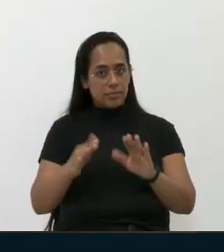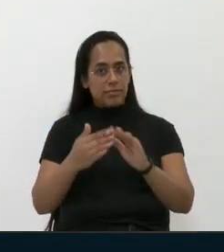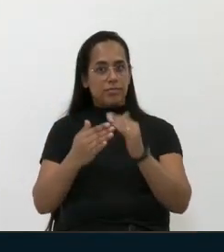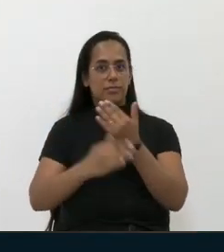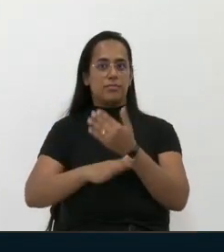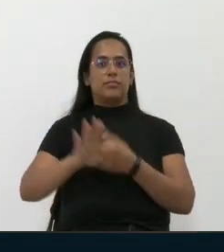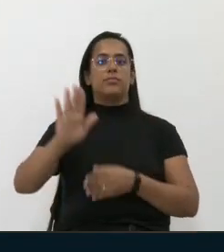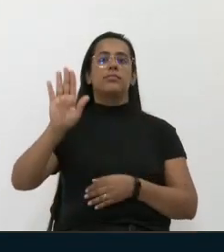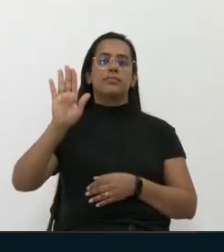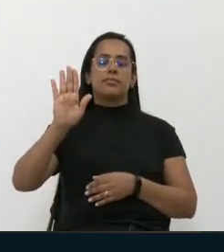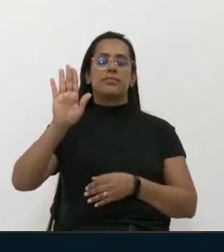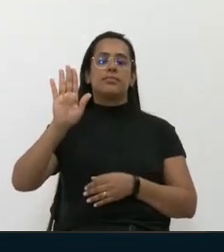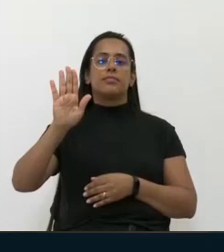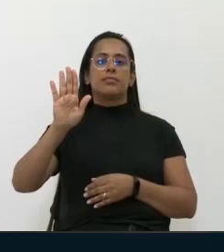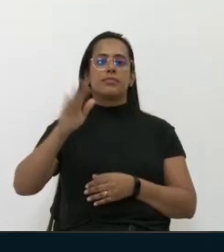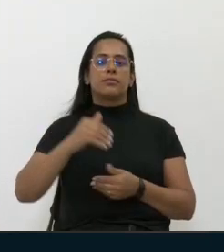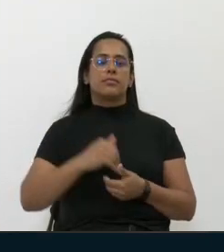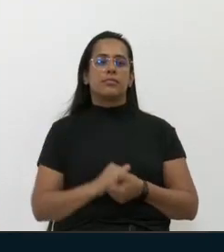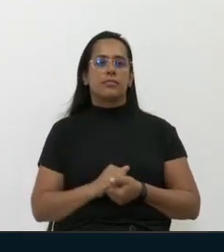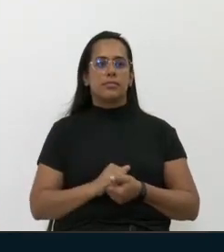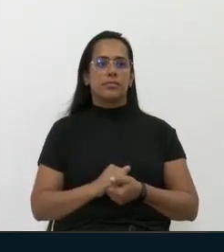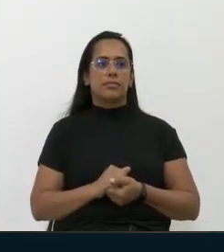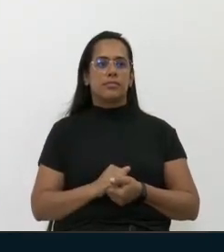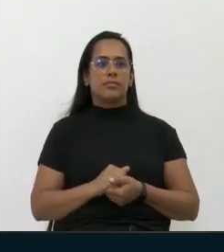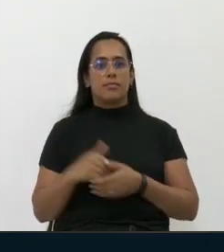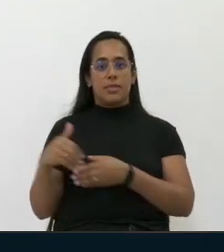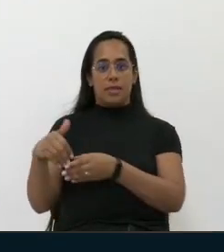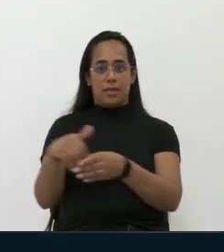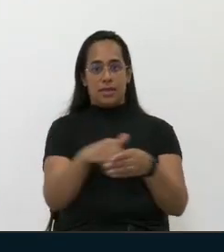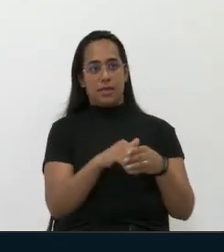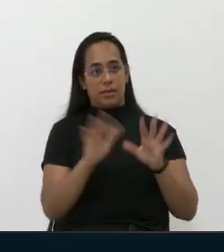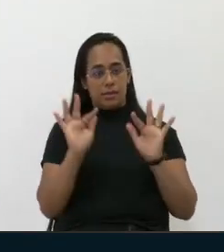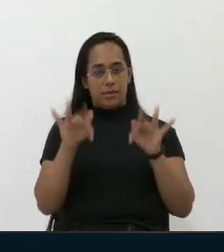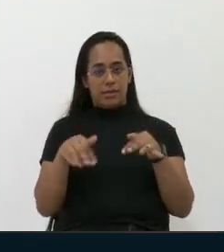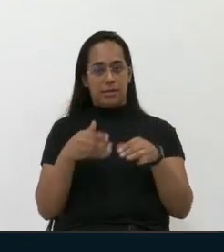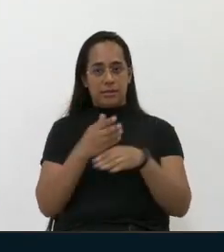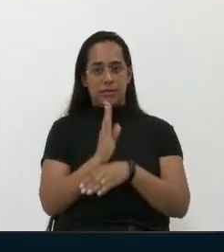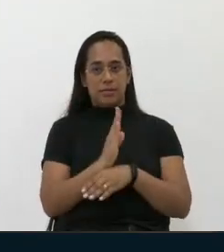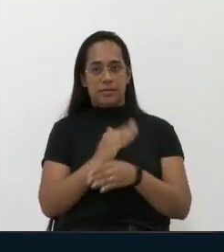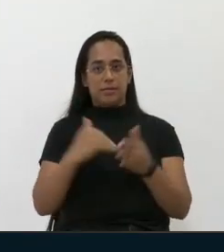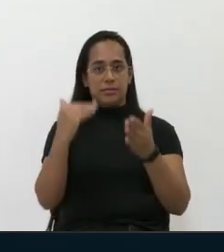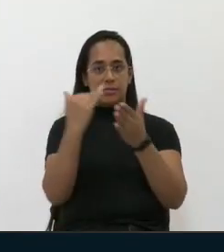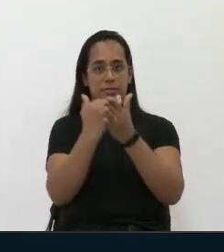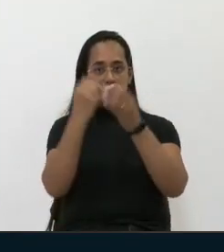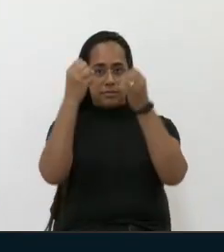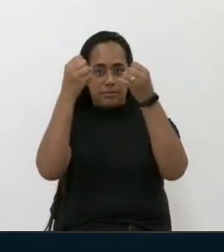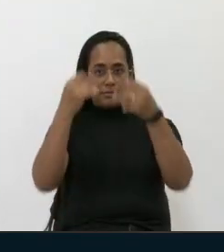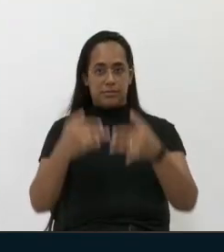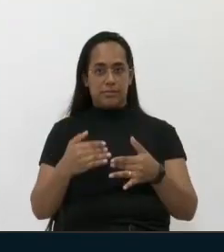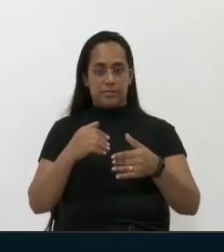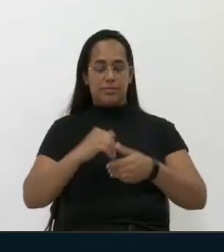se manifestem. Encerrada a votação, aprovado, encaminhe-se.